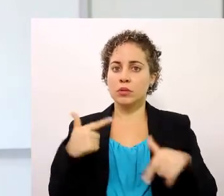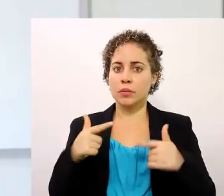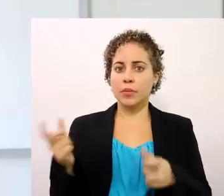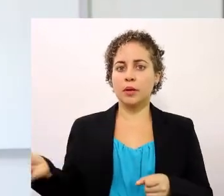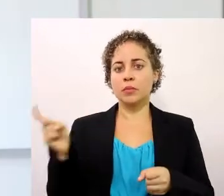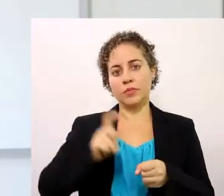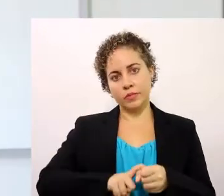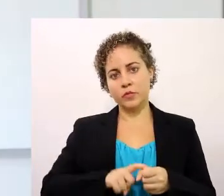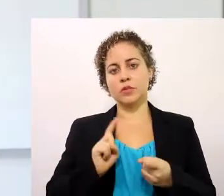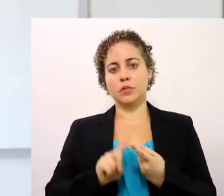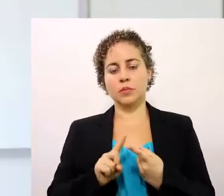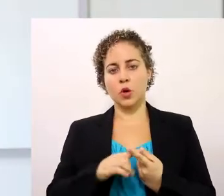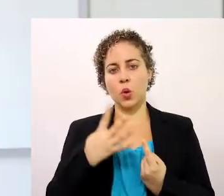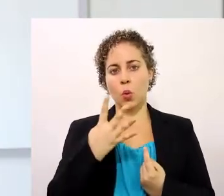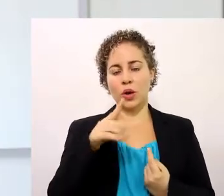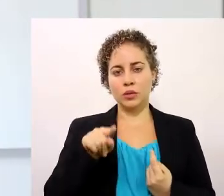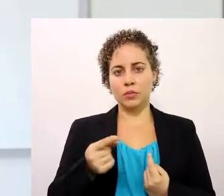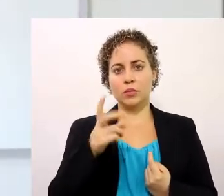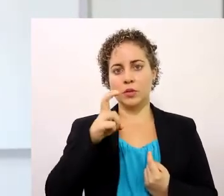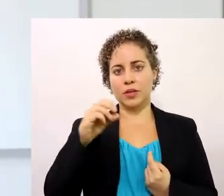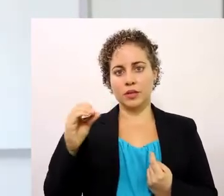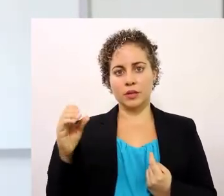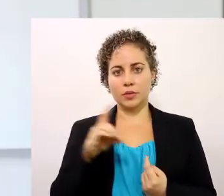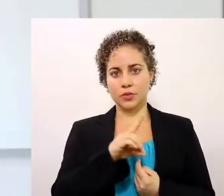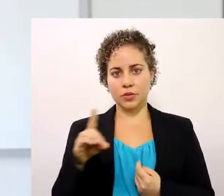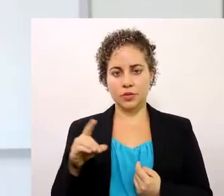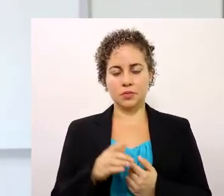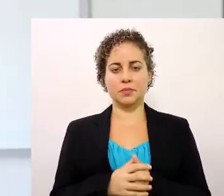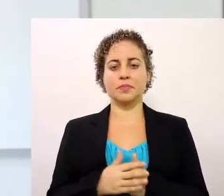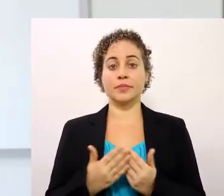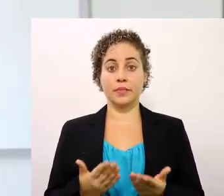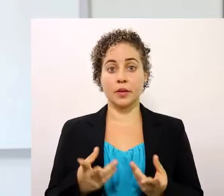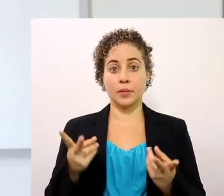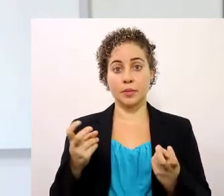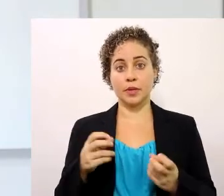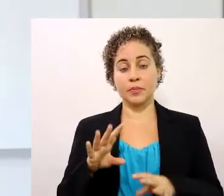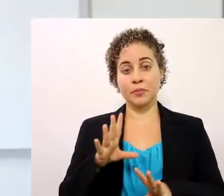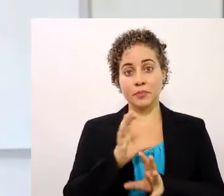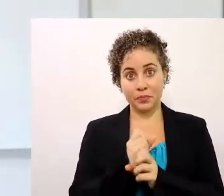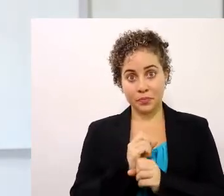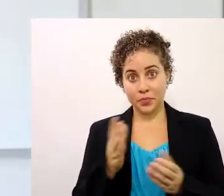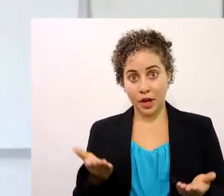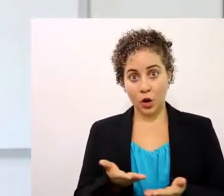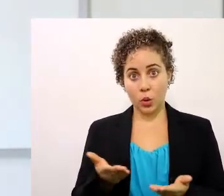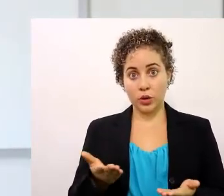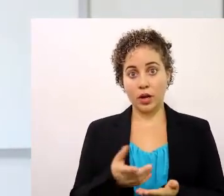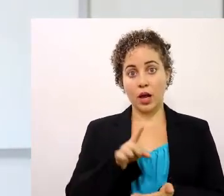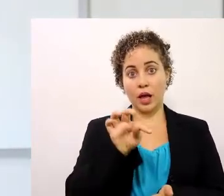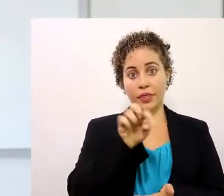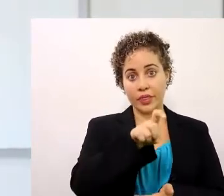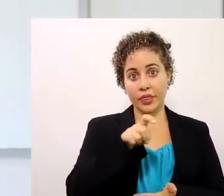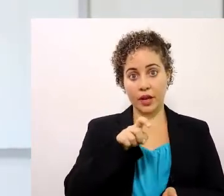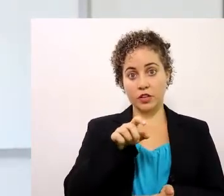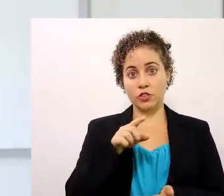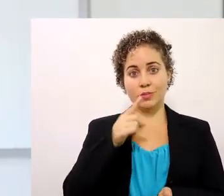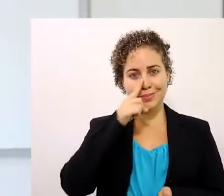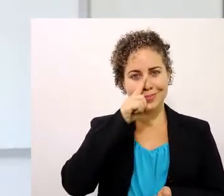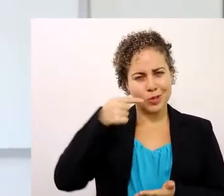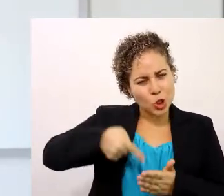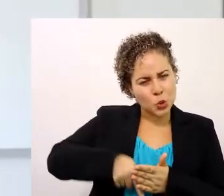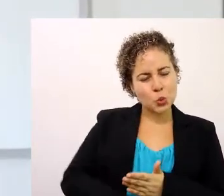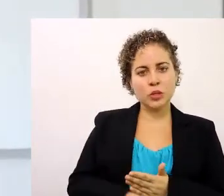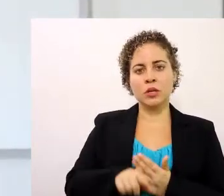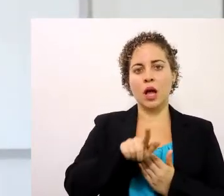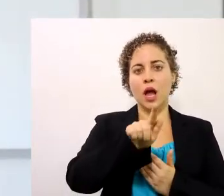retornar, enfim, 4.500 dias. Então vejamos aqui o nosso cálculo. Taxa de gravidade